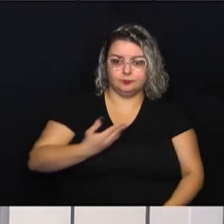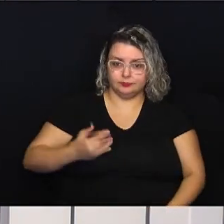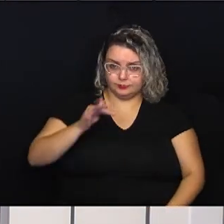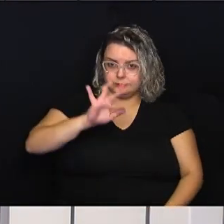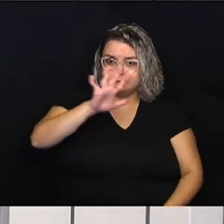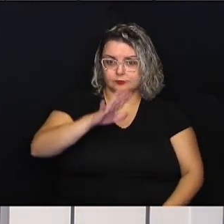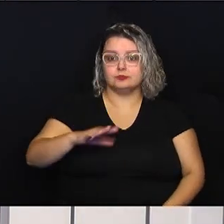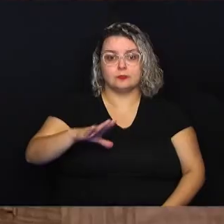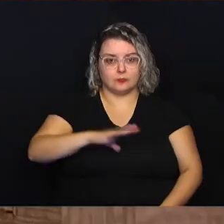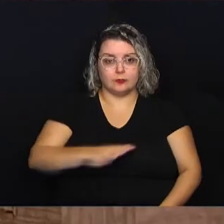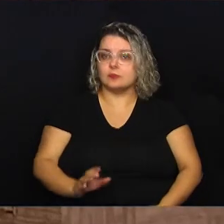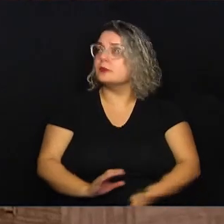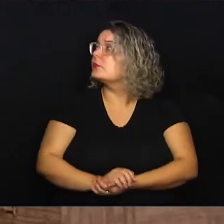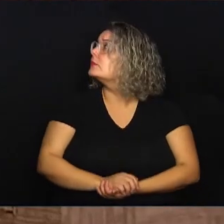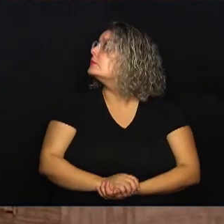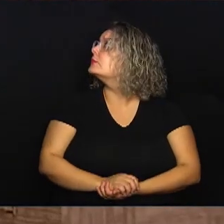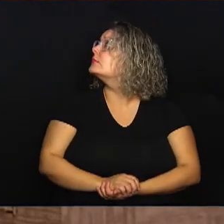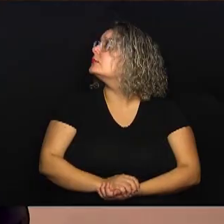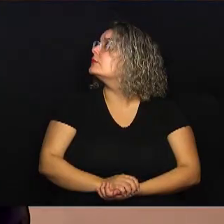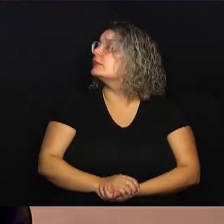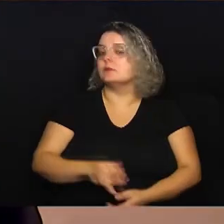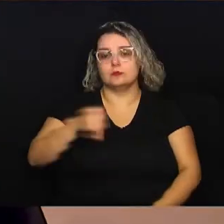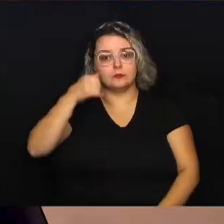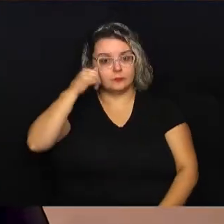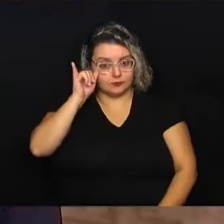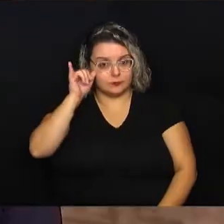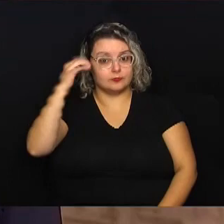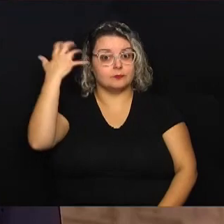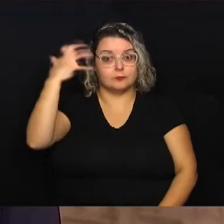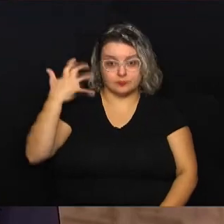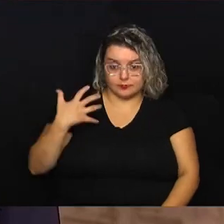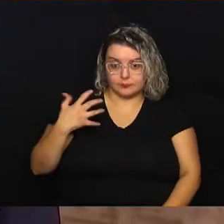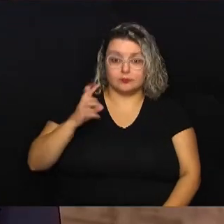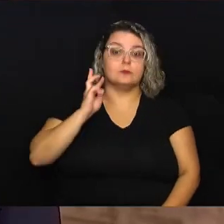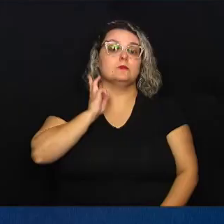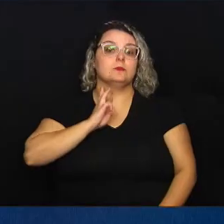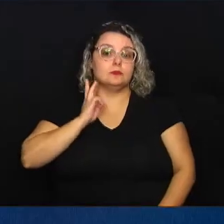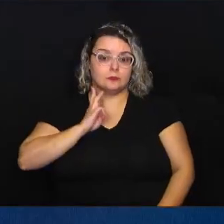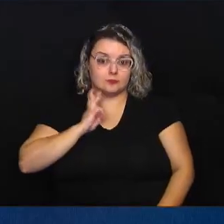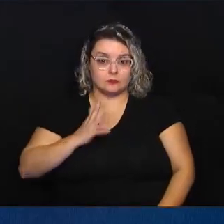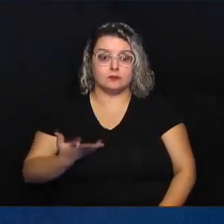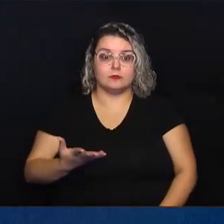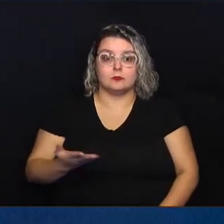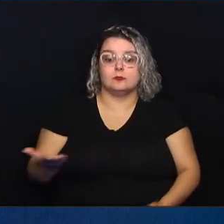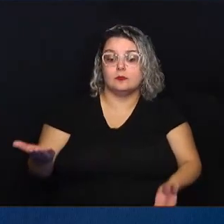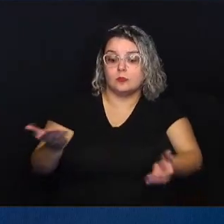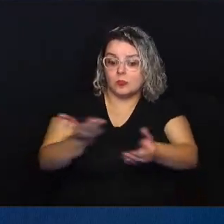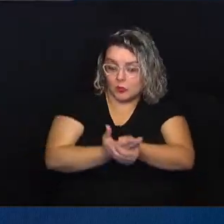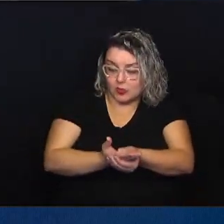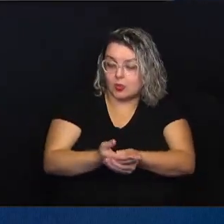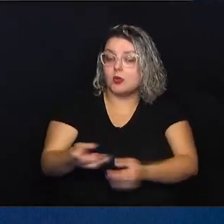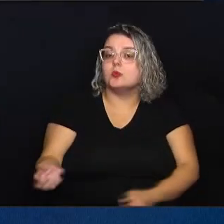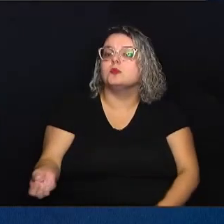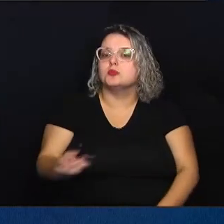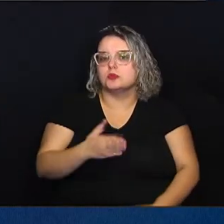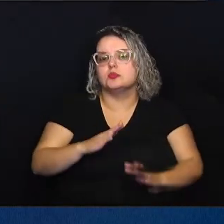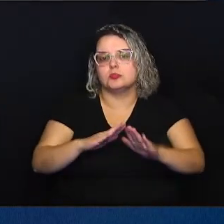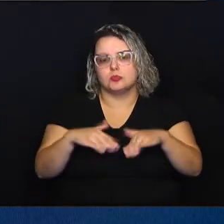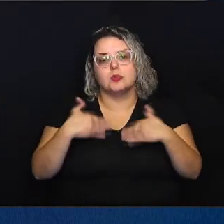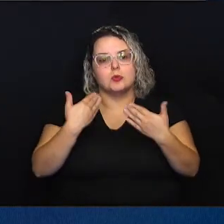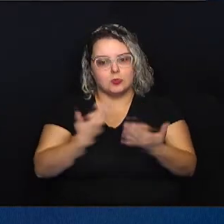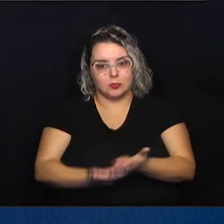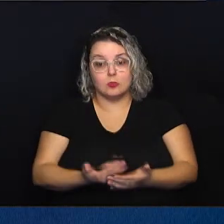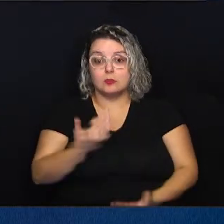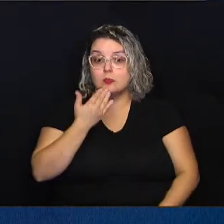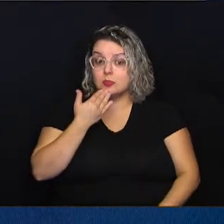ao município. Paulo Búfalo, Guida Calisto e Cecílio Santos protocolaram um novo requerimento